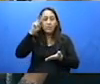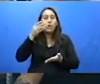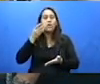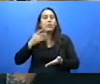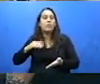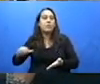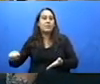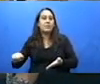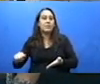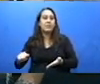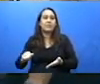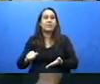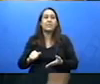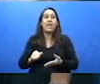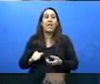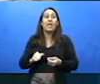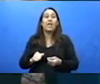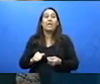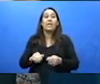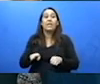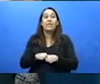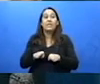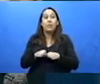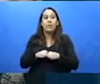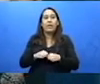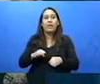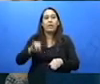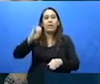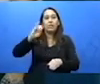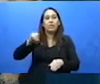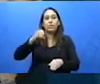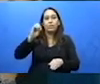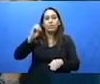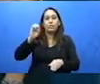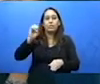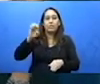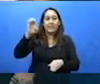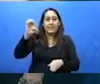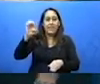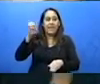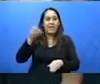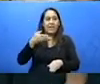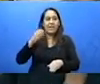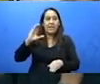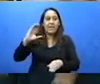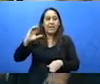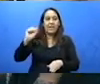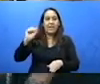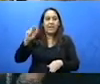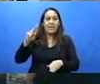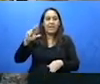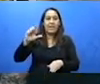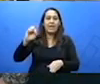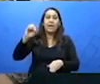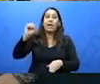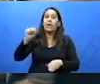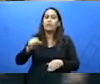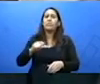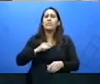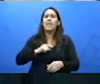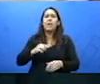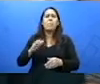as histórias e José Carlos Lolo faz as ilustrações. Os dois têm mais de 30